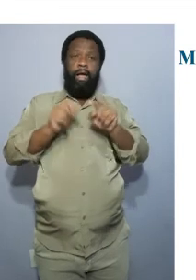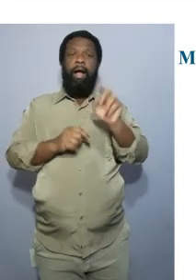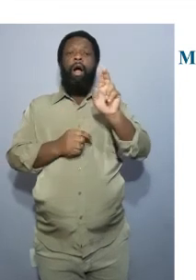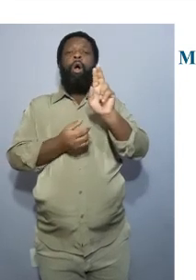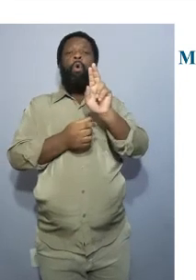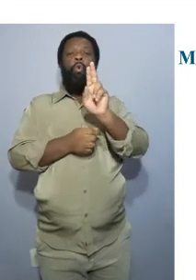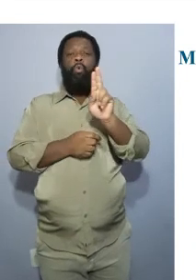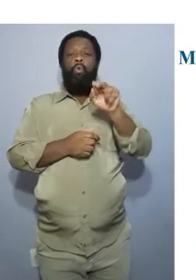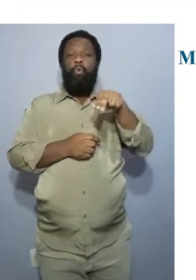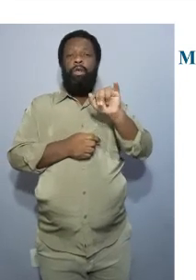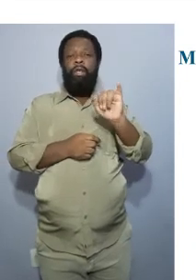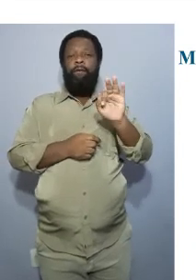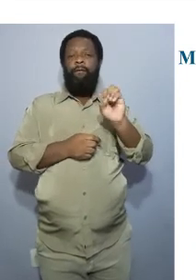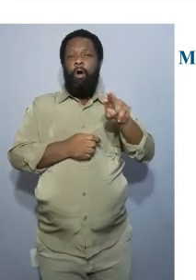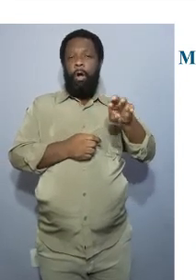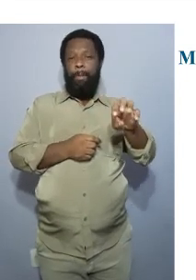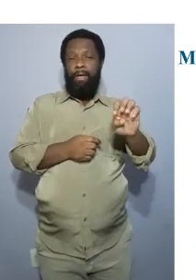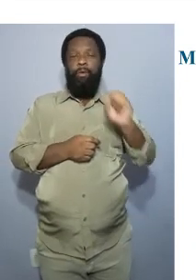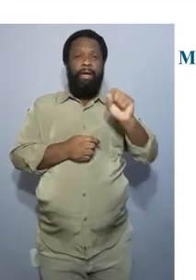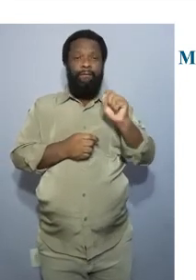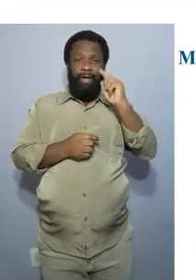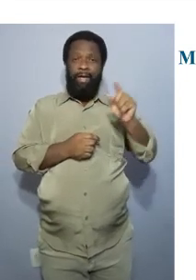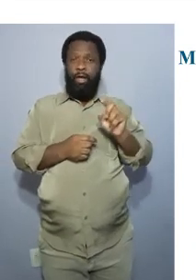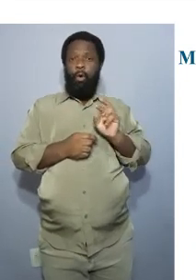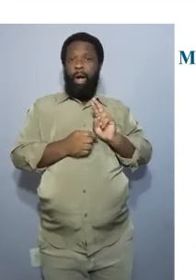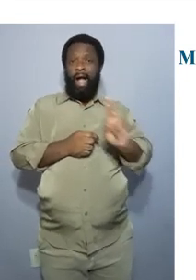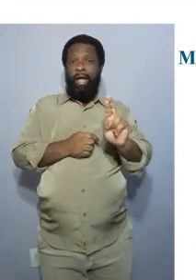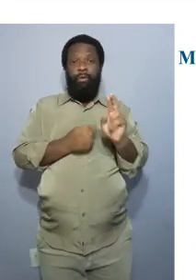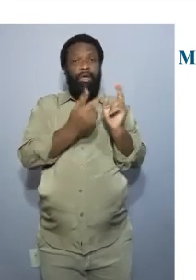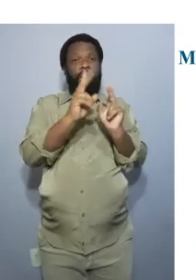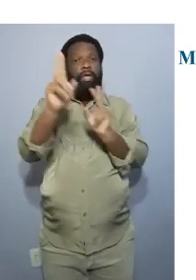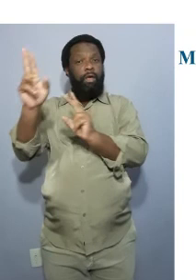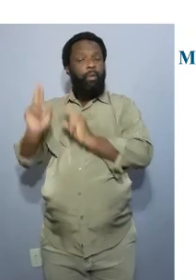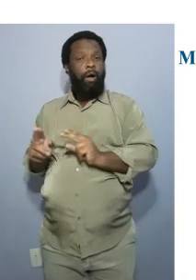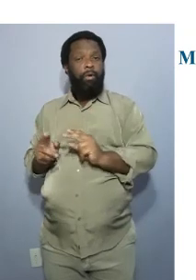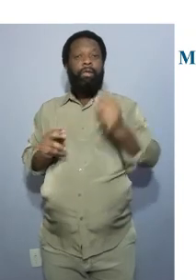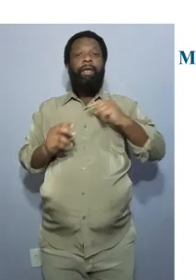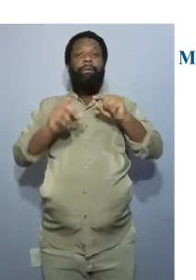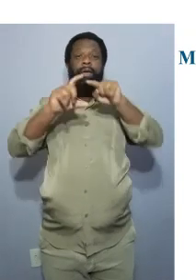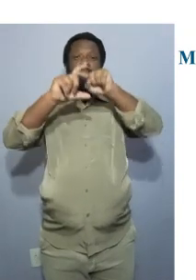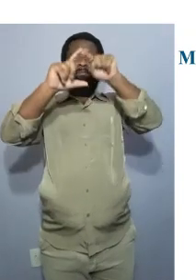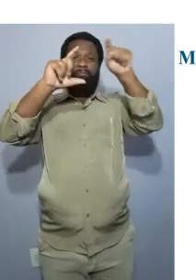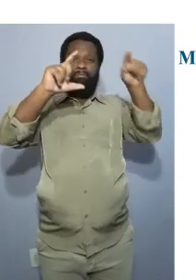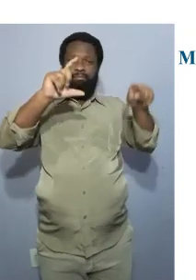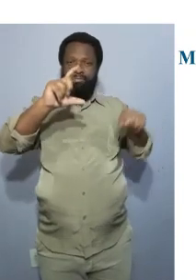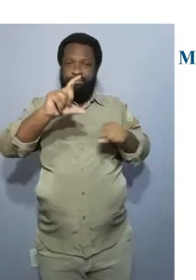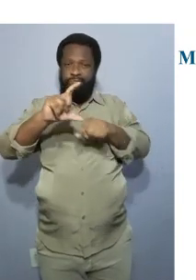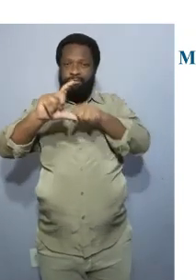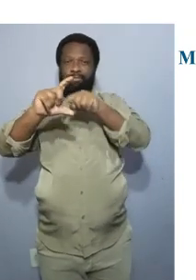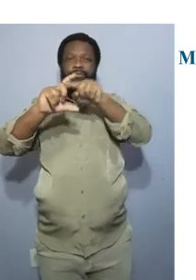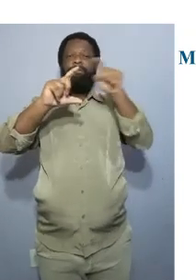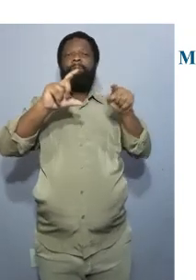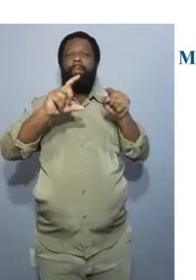gente tem aqui sempre o mesmo raio em todo esse percurso. Então, a gente passa a ter uma circunferência aqui. Então,